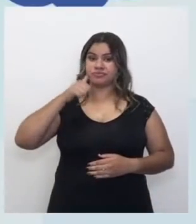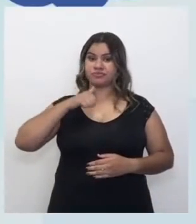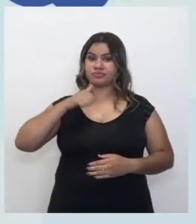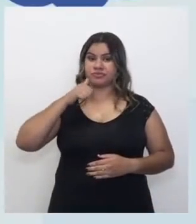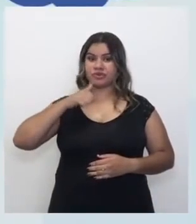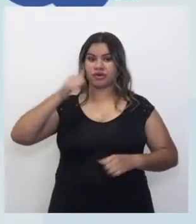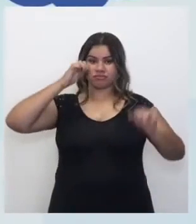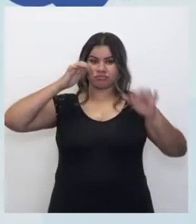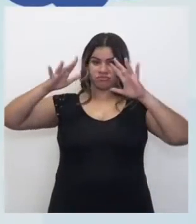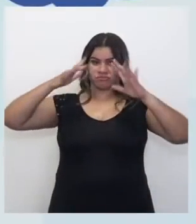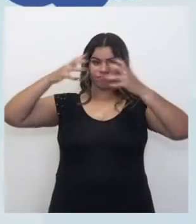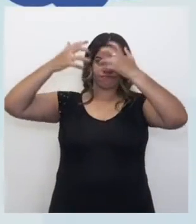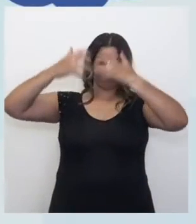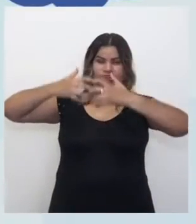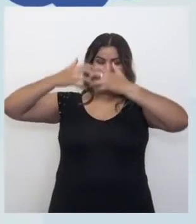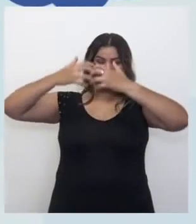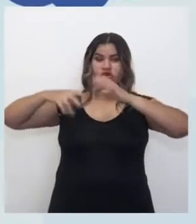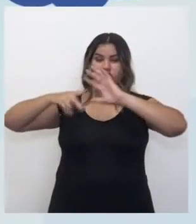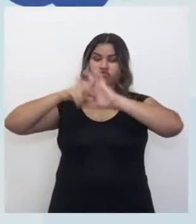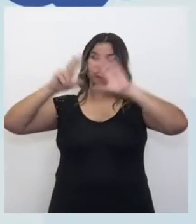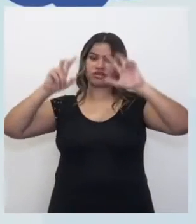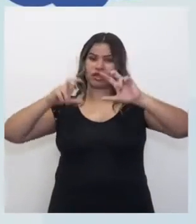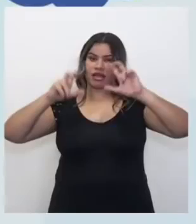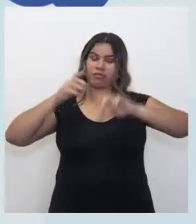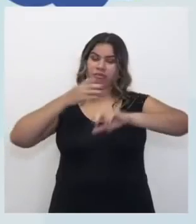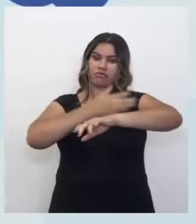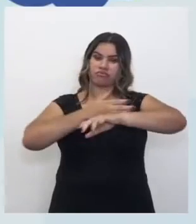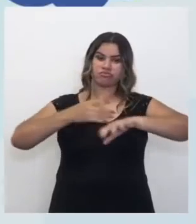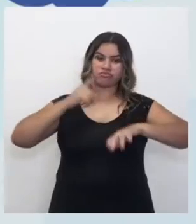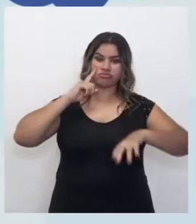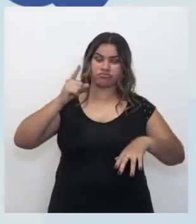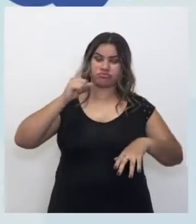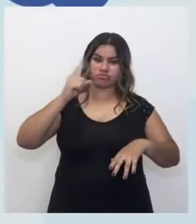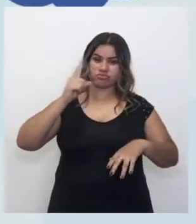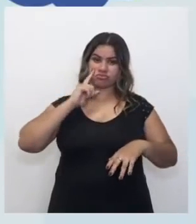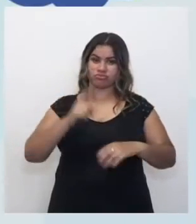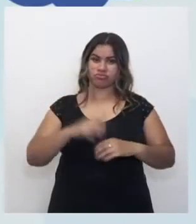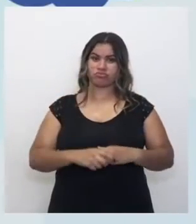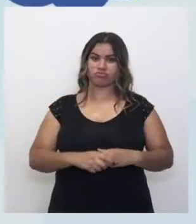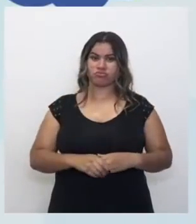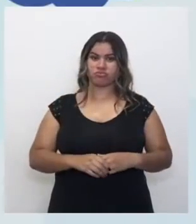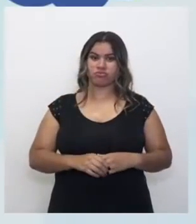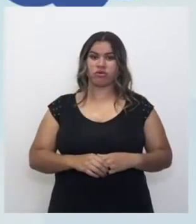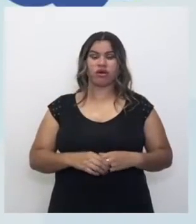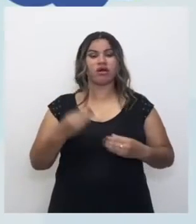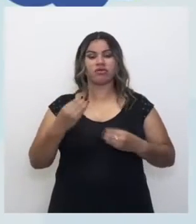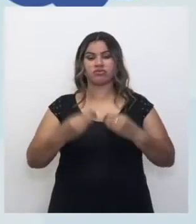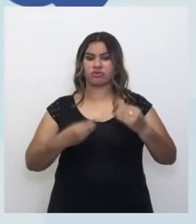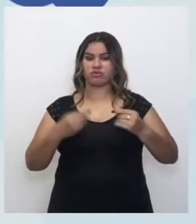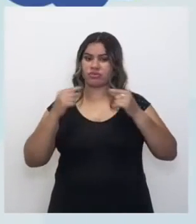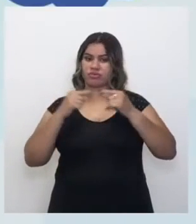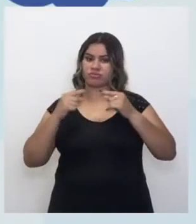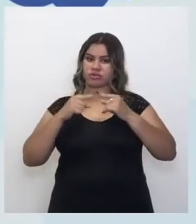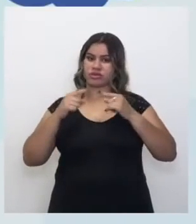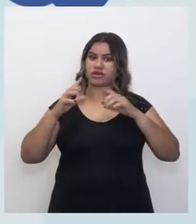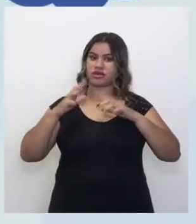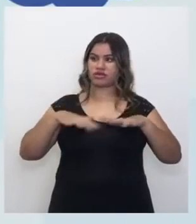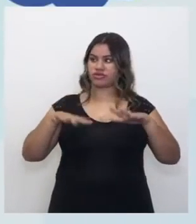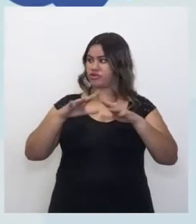ao tema do cotidiano, né, trouxe assim Para que o lado que a que é, né? gente talvez possa considerar como